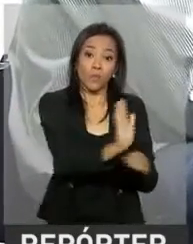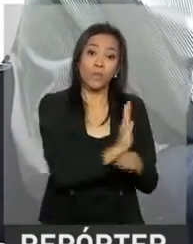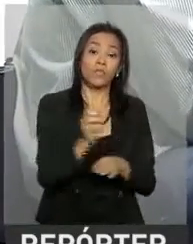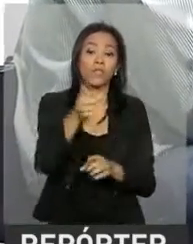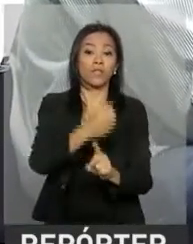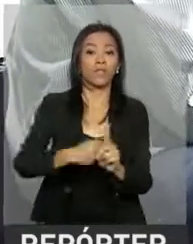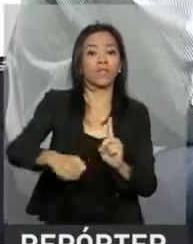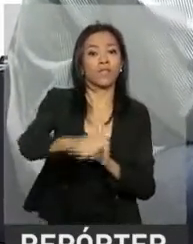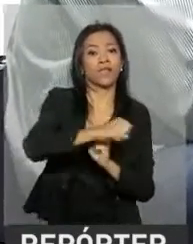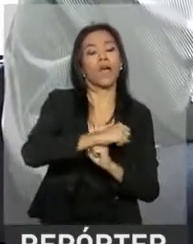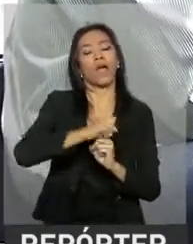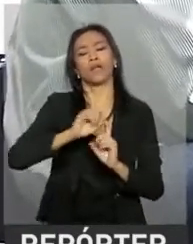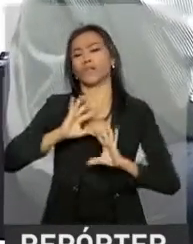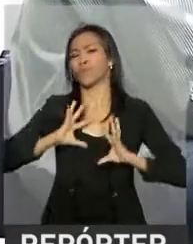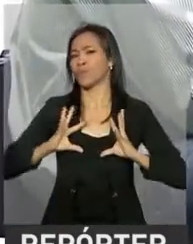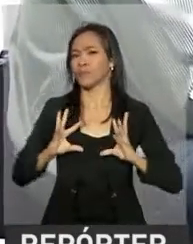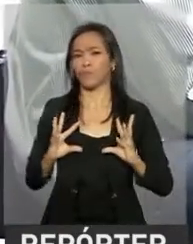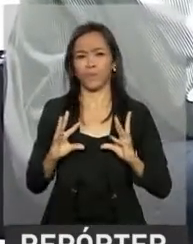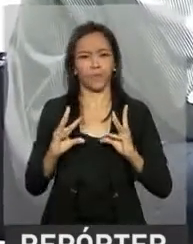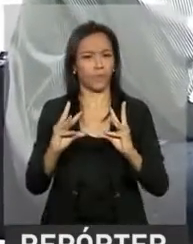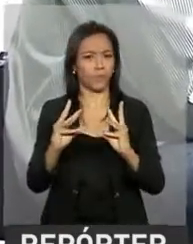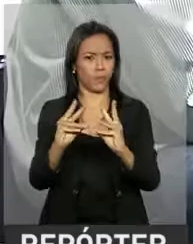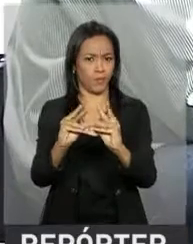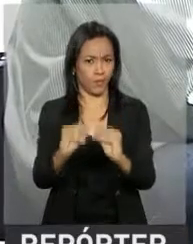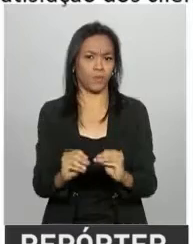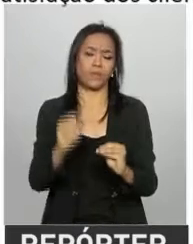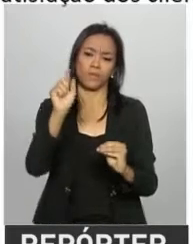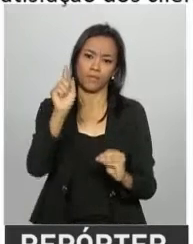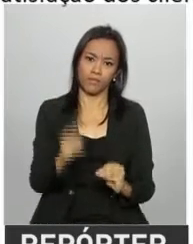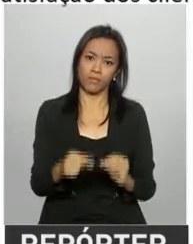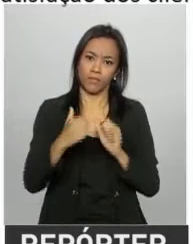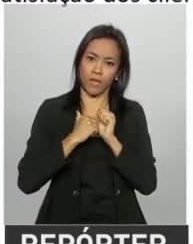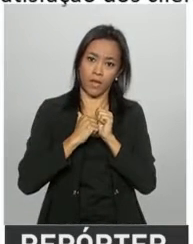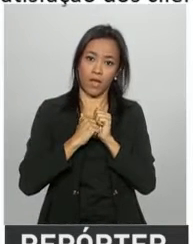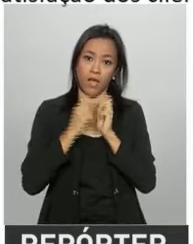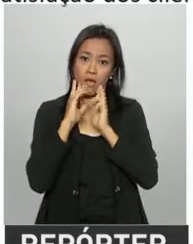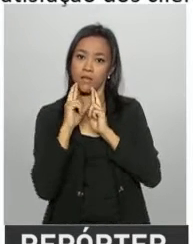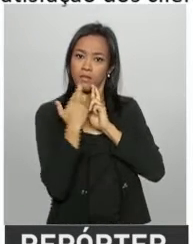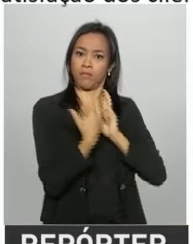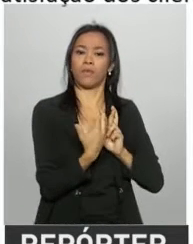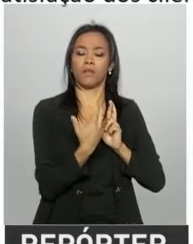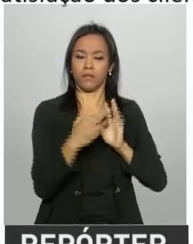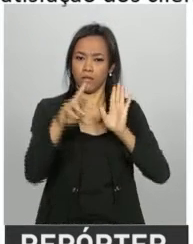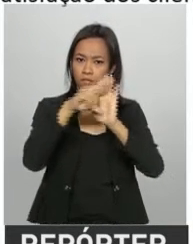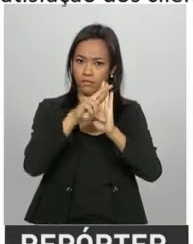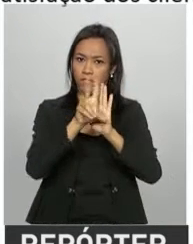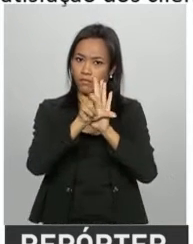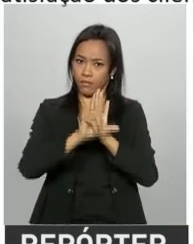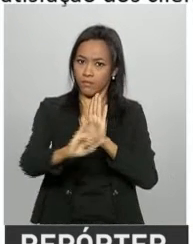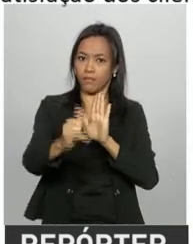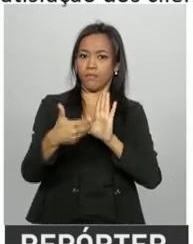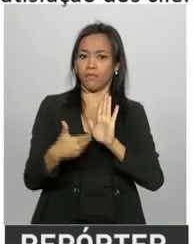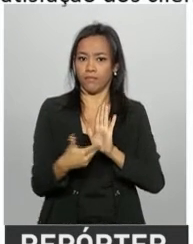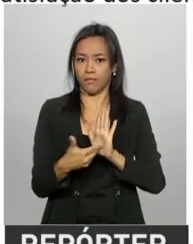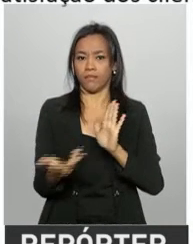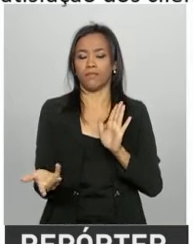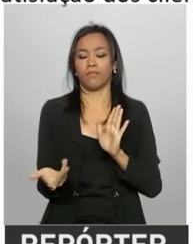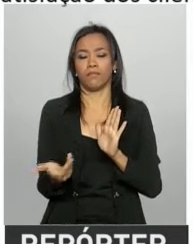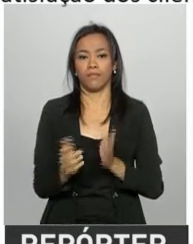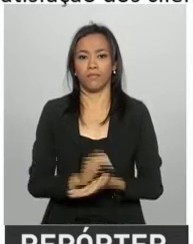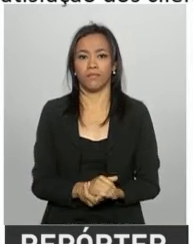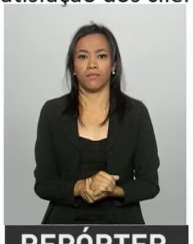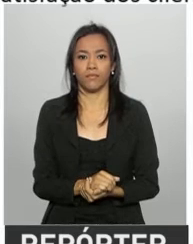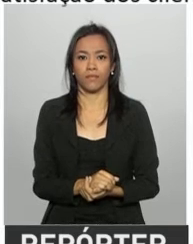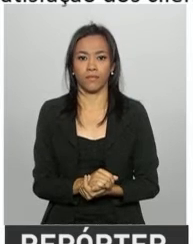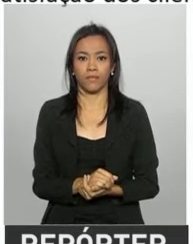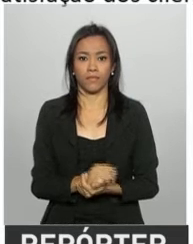não é tudo isso é com a legalidade é respeitando também a questão dos